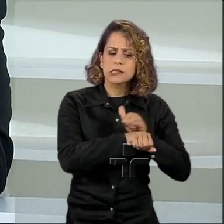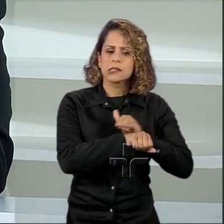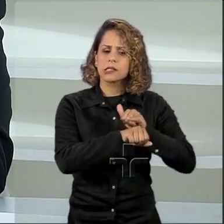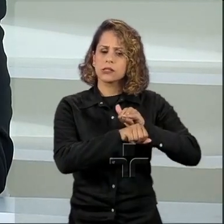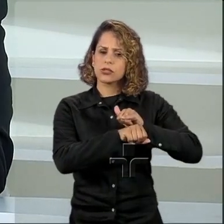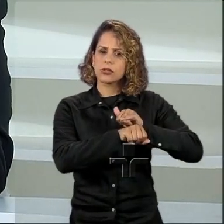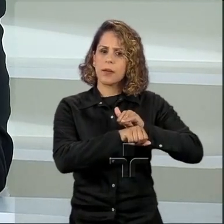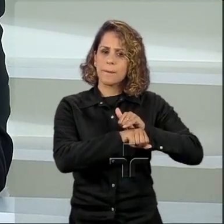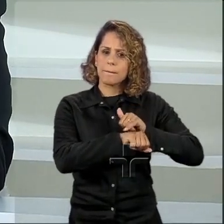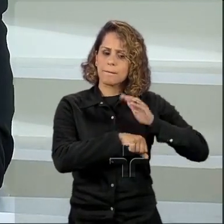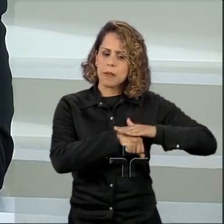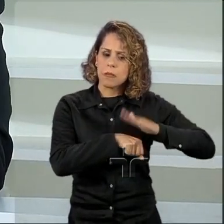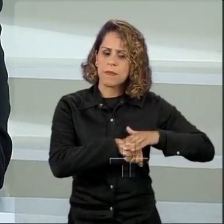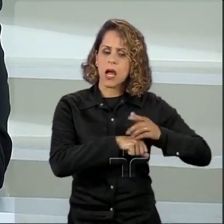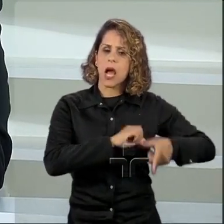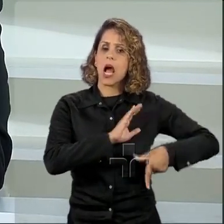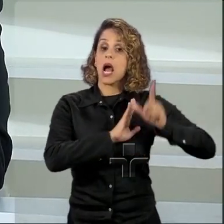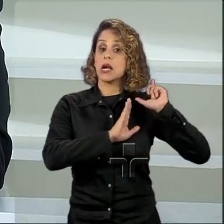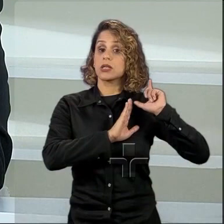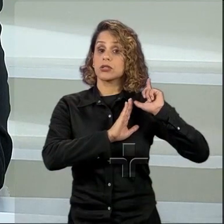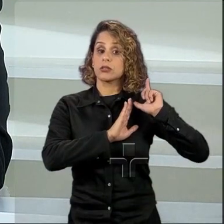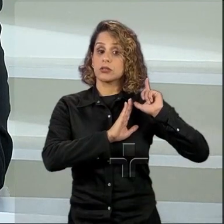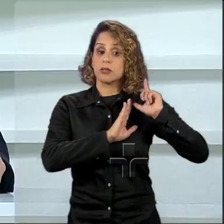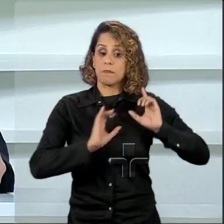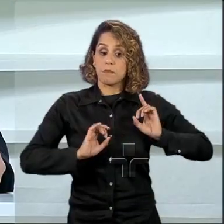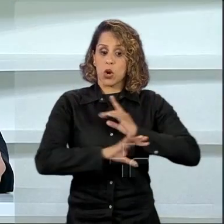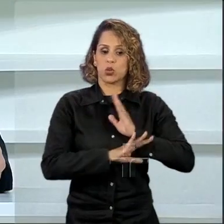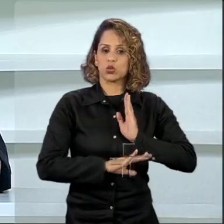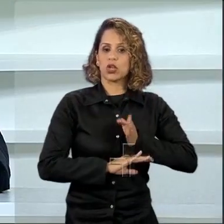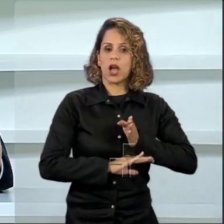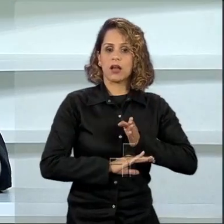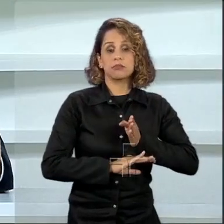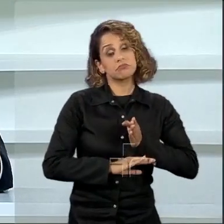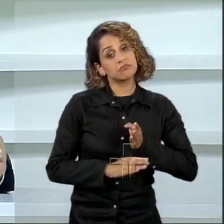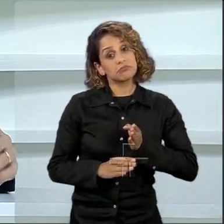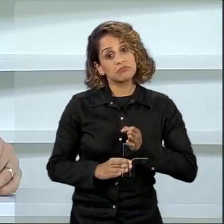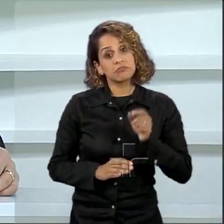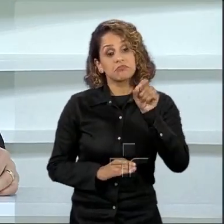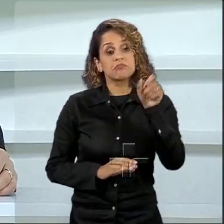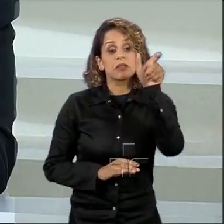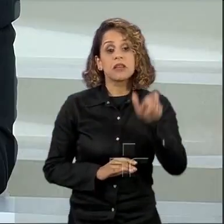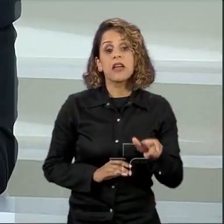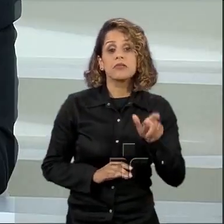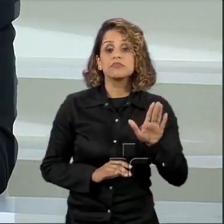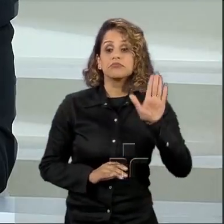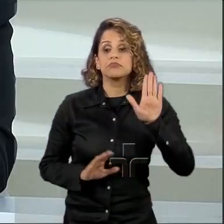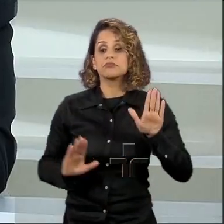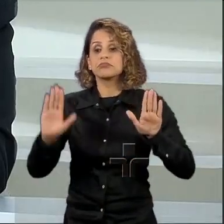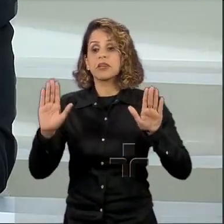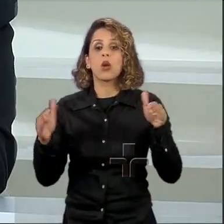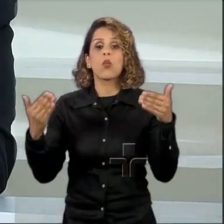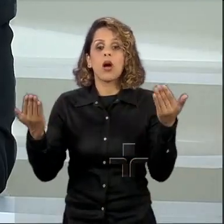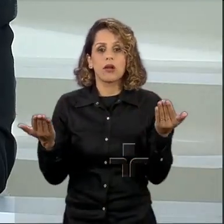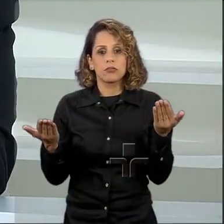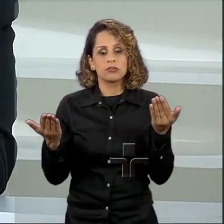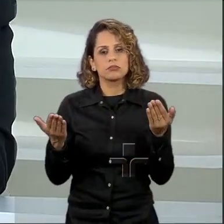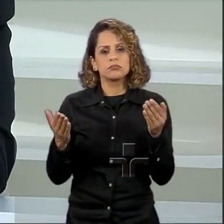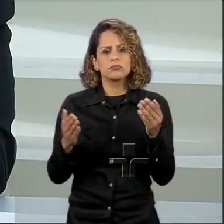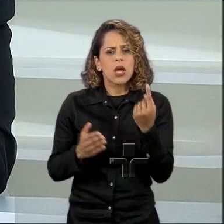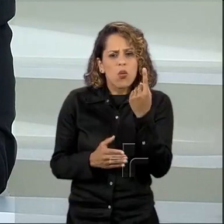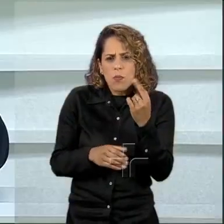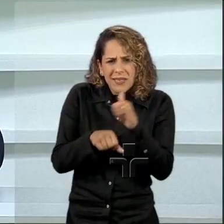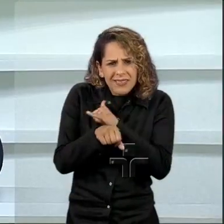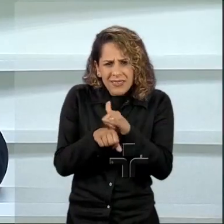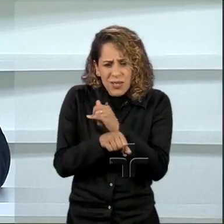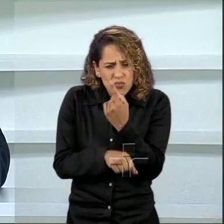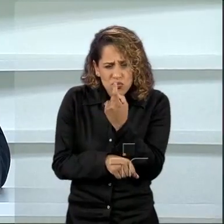Não é? O Bolsonaro tem uma estratégia certa. Bolsonaro, não. E às vezes é pelo menos uma estratégia. Uma qualquer que estratégia,